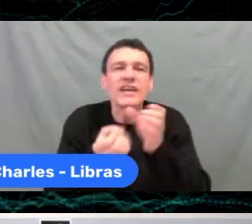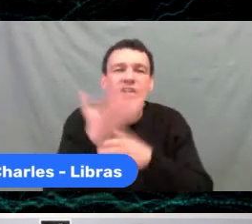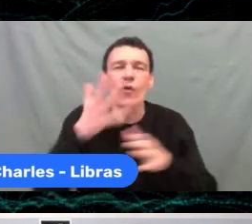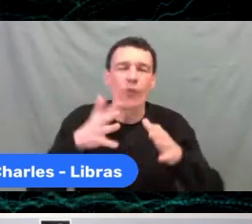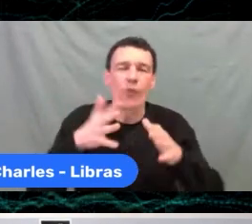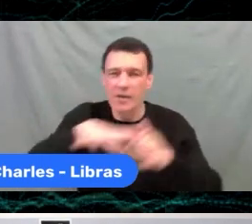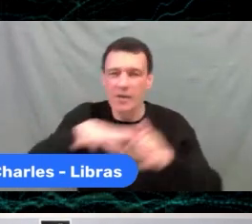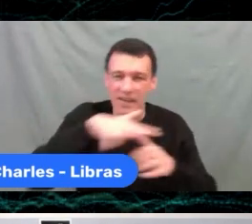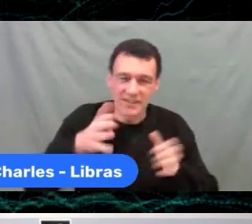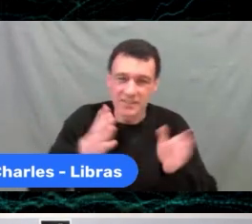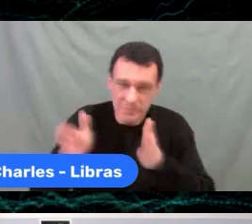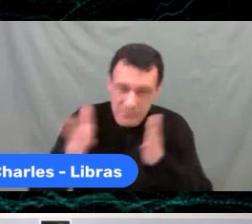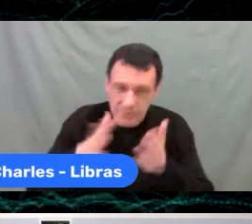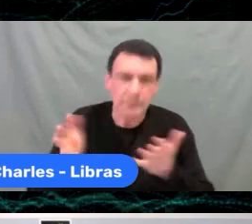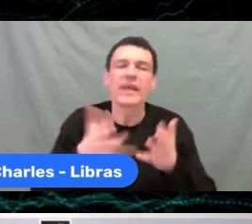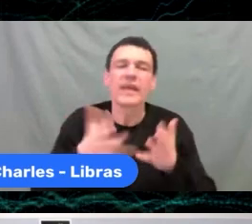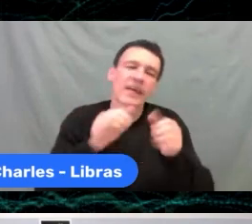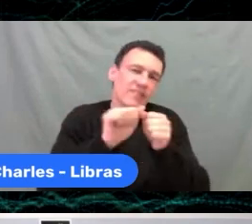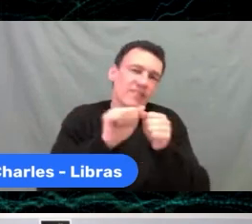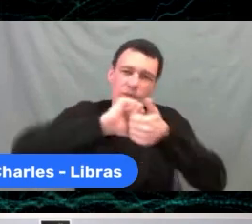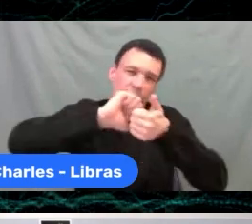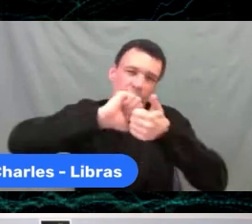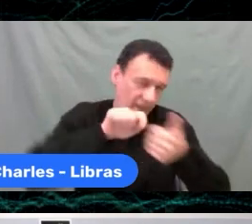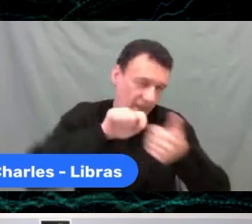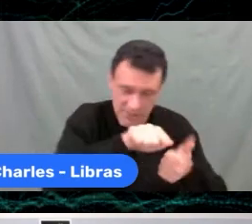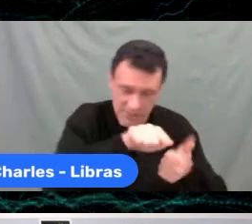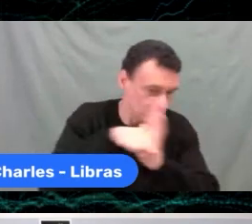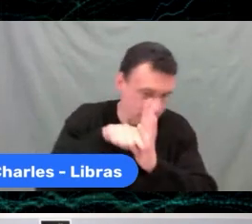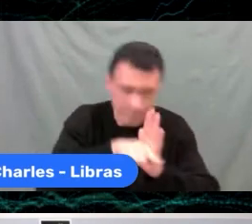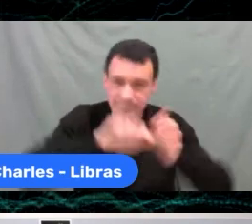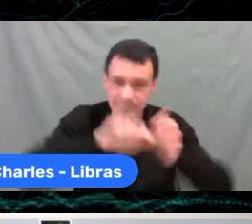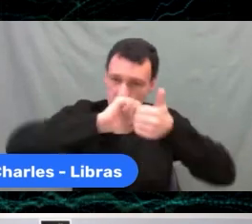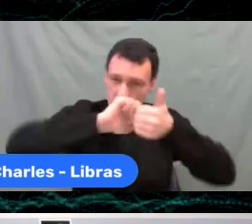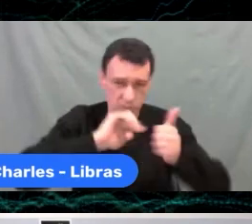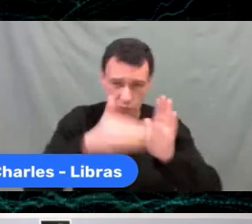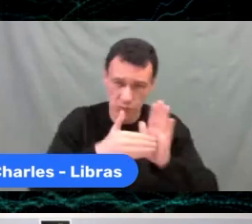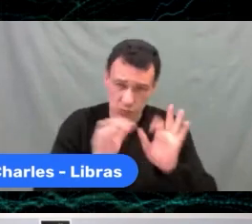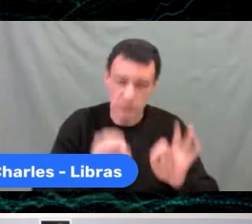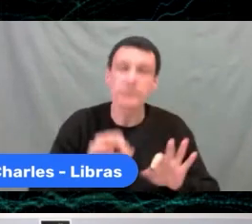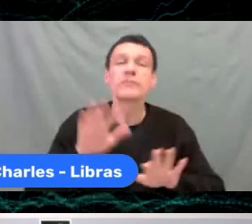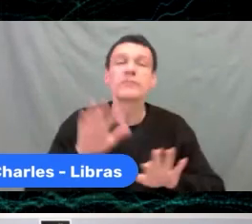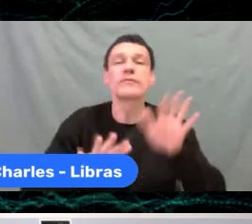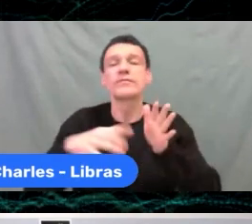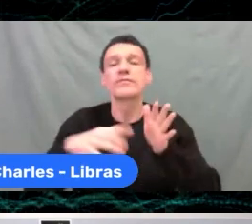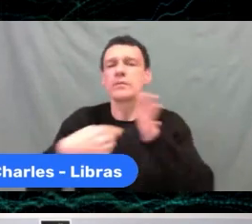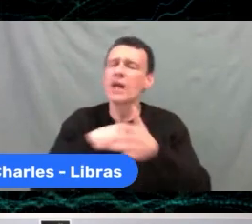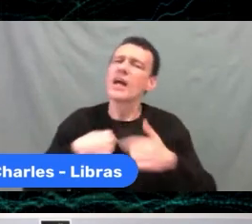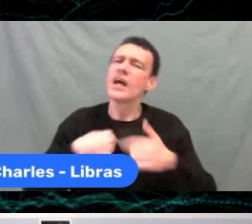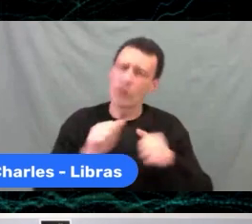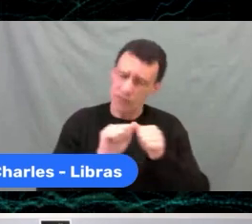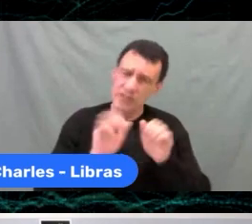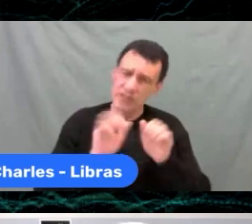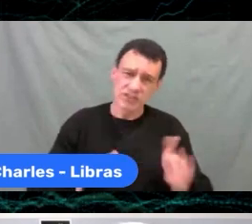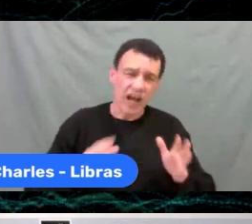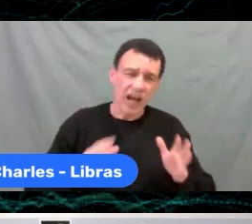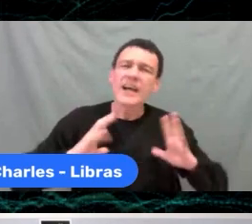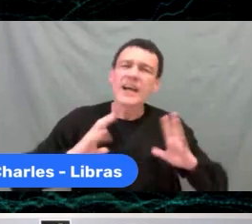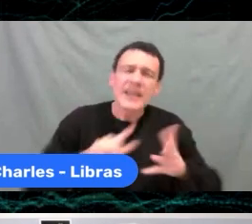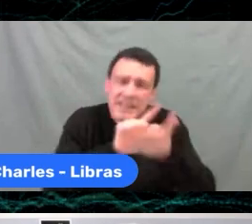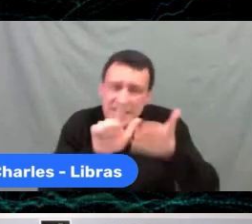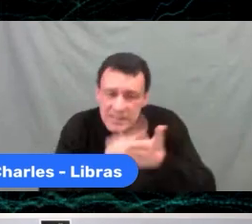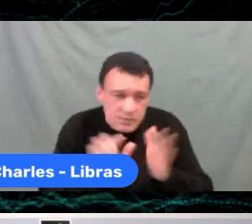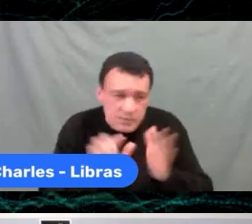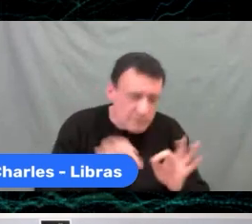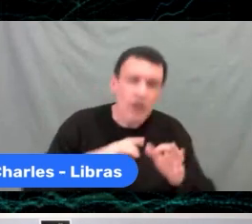uma homologação, uma coisa de qualidade naquele sentido. E aí se pergunta, né, ah, mas eu fiz uma clean install nos ABICs, eu segui todo aquele roteiro, eu segui toda a